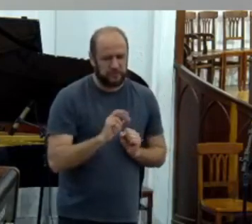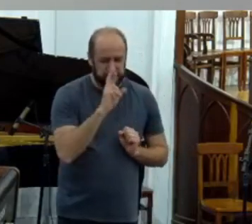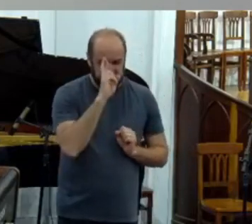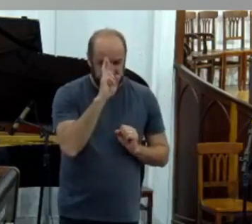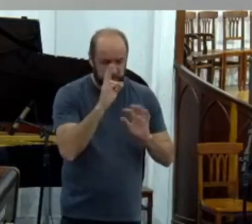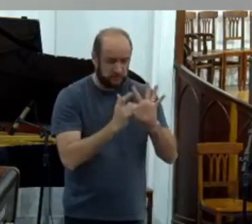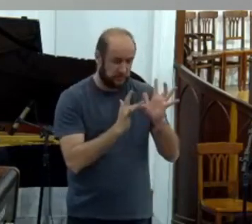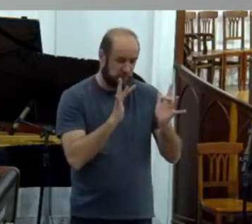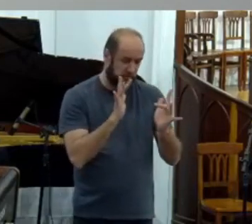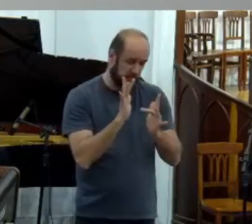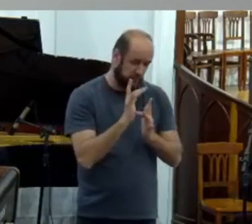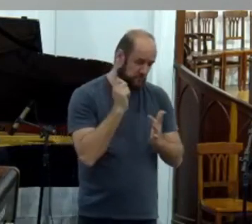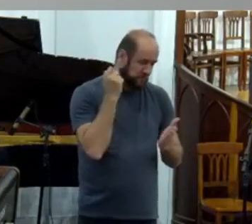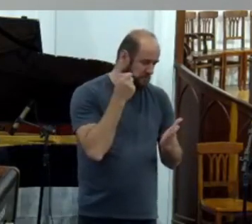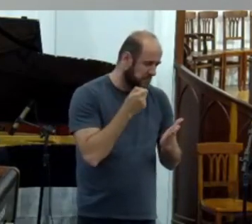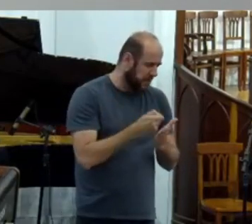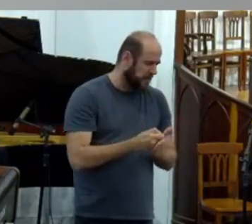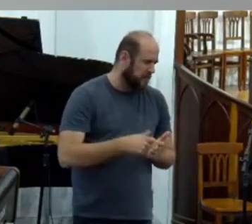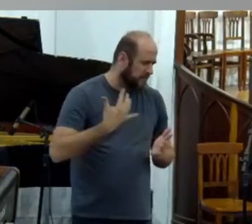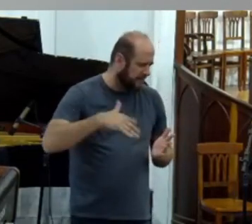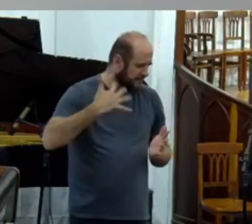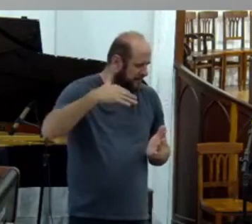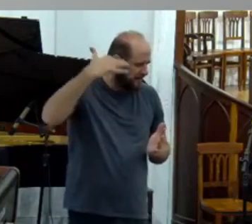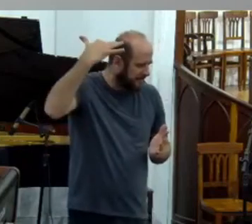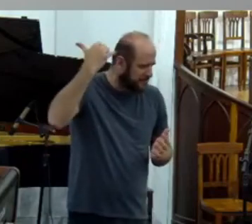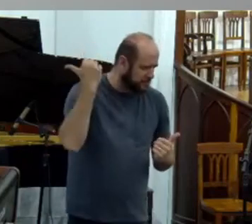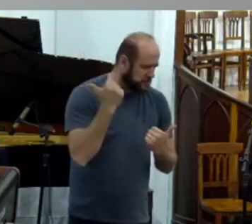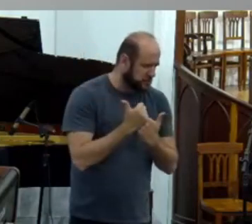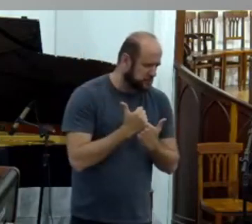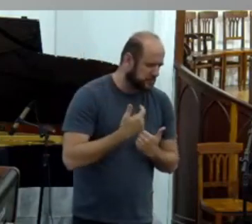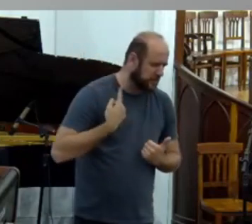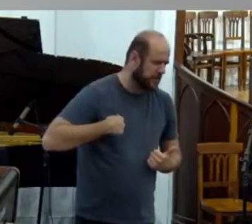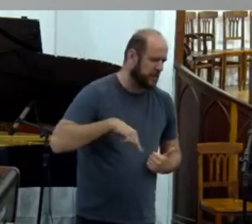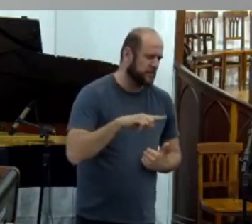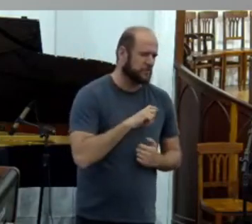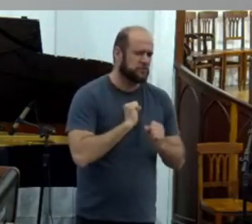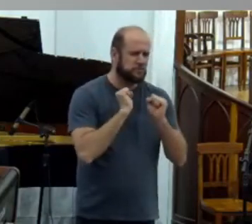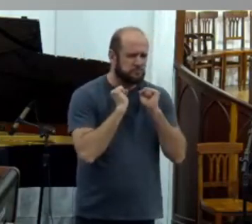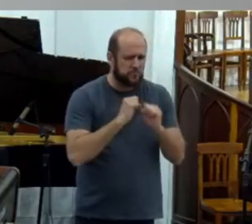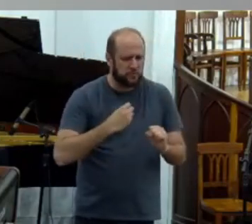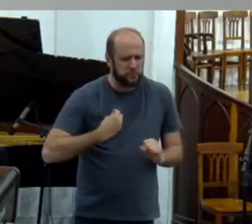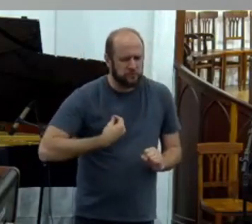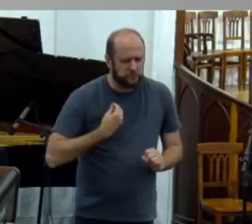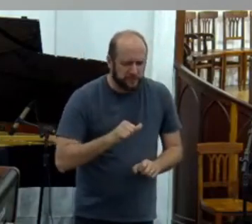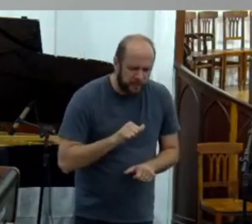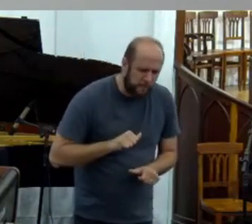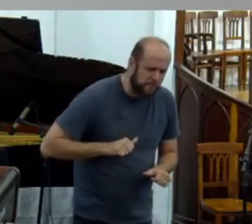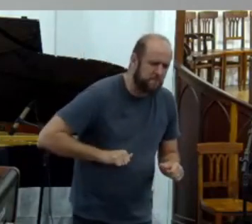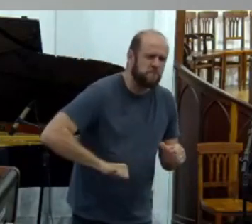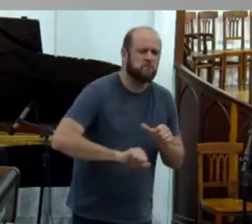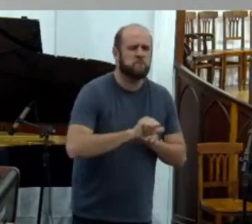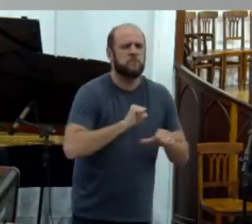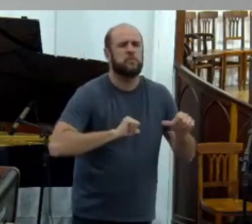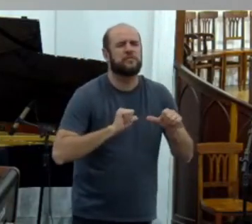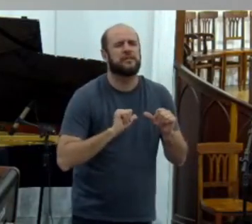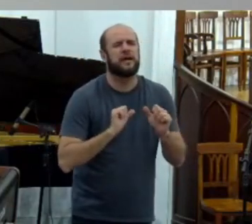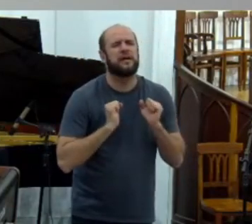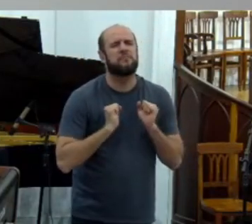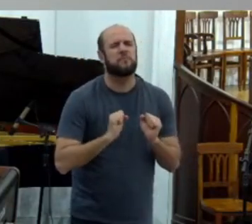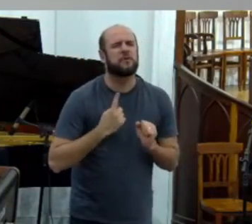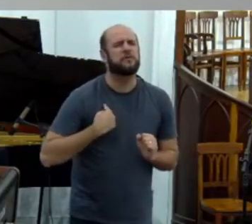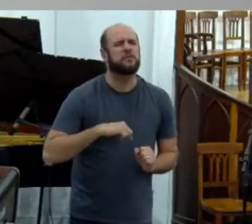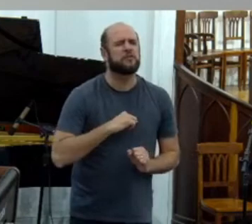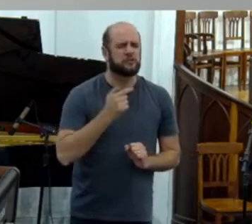Jesus Cristo pagou um preço alto em nosso lugar, para que a nossa vida fosse mudada e para que nós